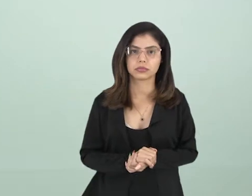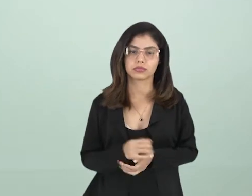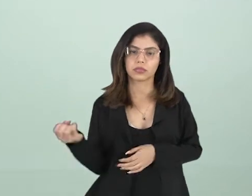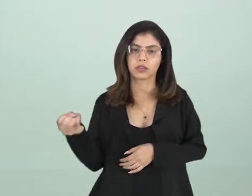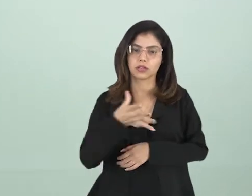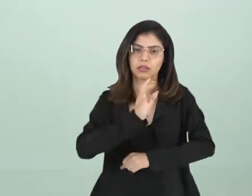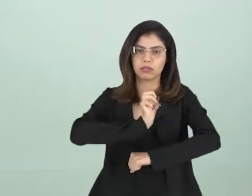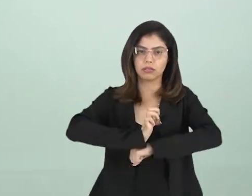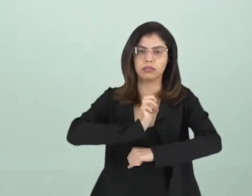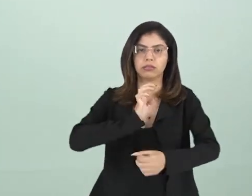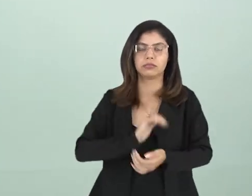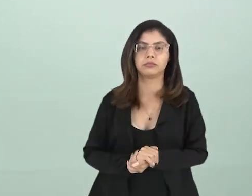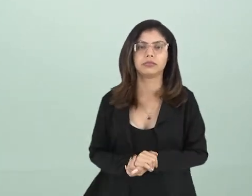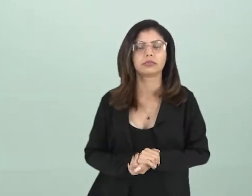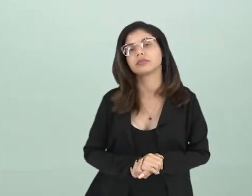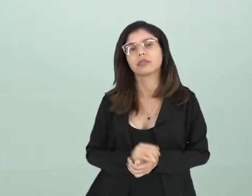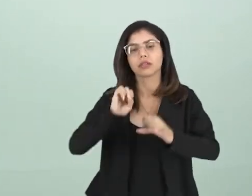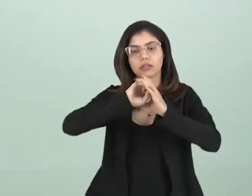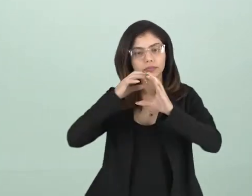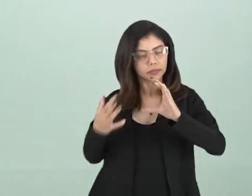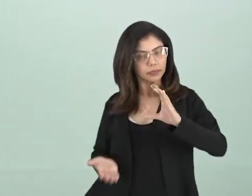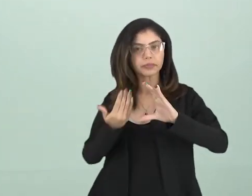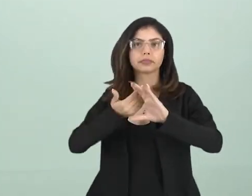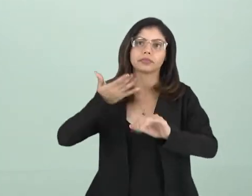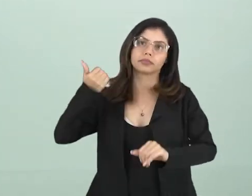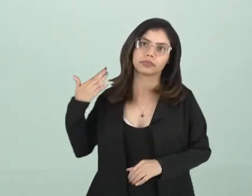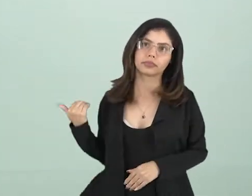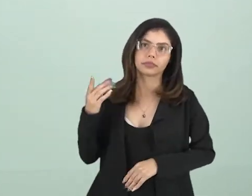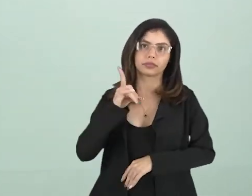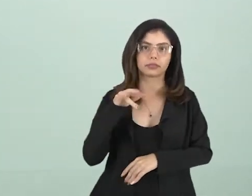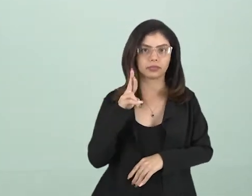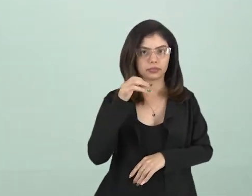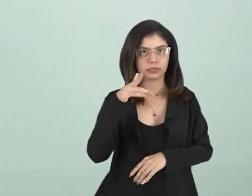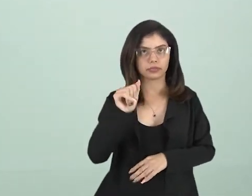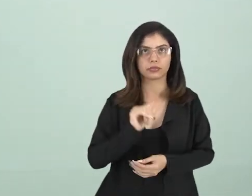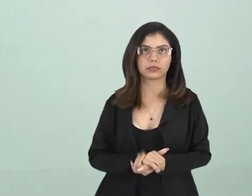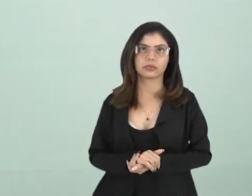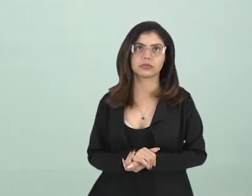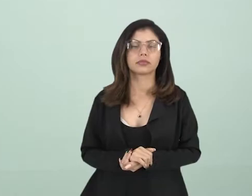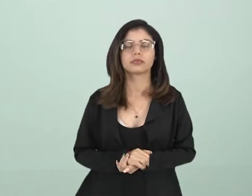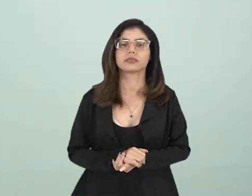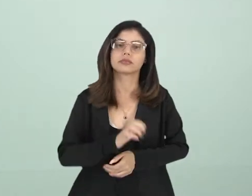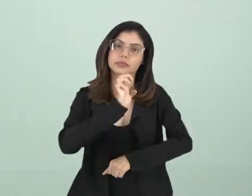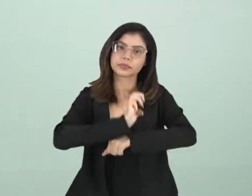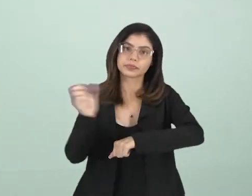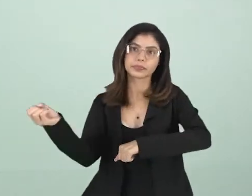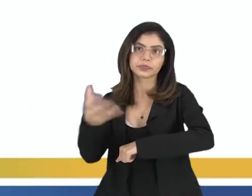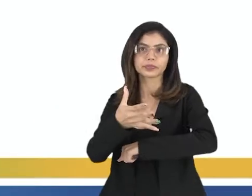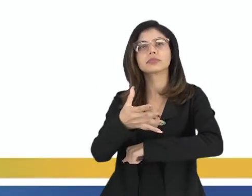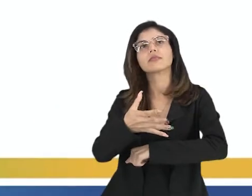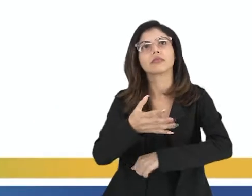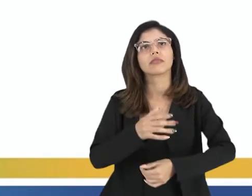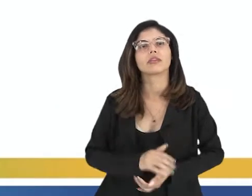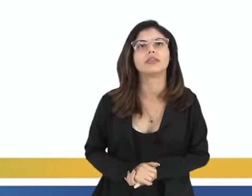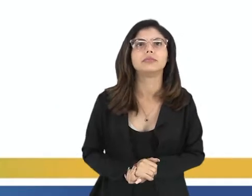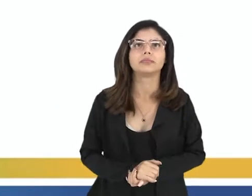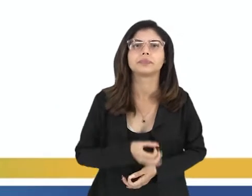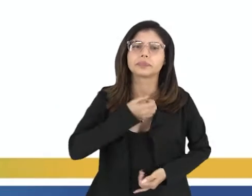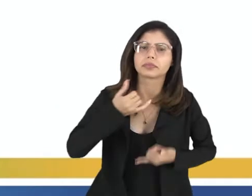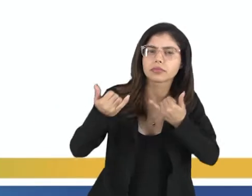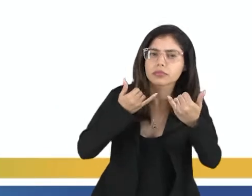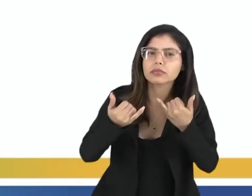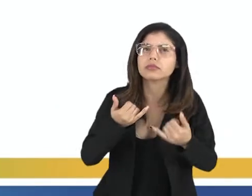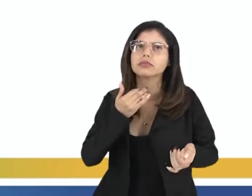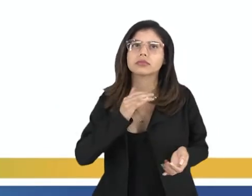Estado Novo que vai ter características, assim, bem antidemocráticas, tá, pessoal? Então, assim, o Estado Novo, Ao